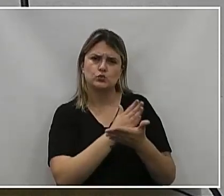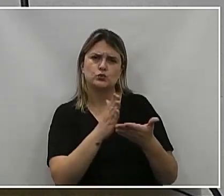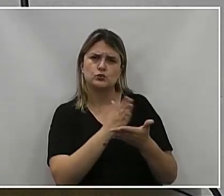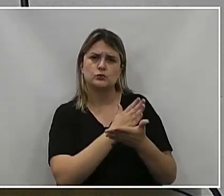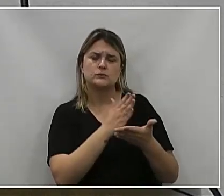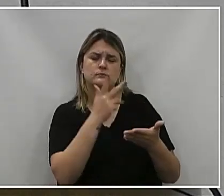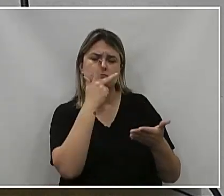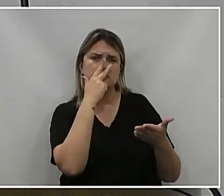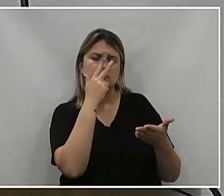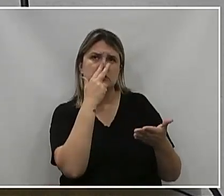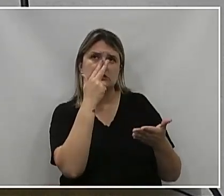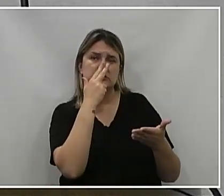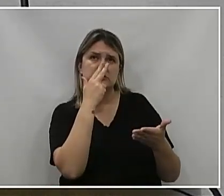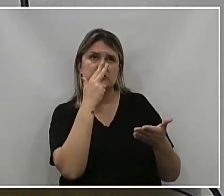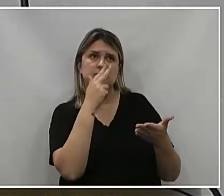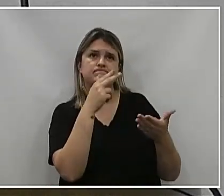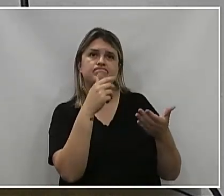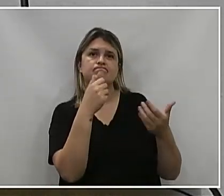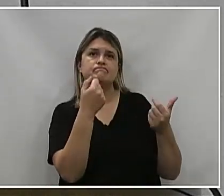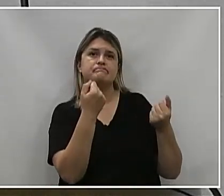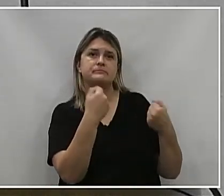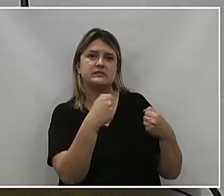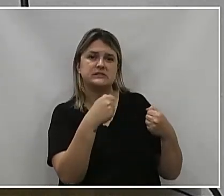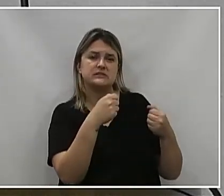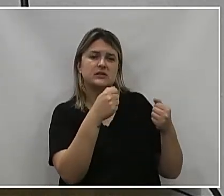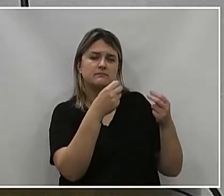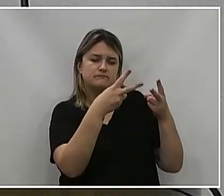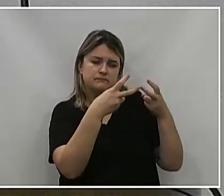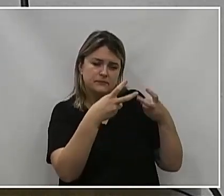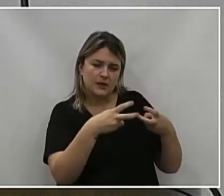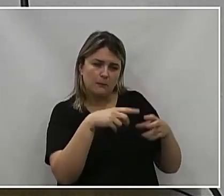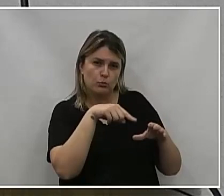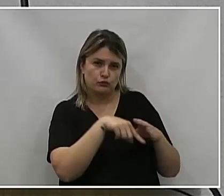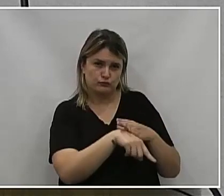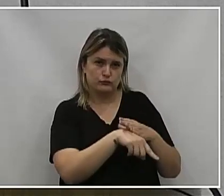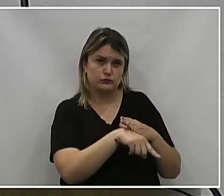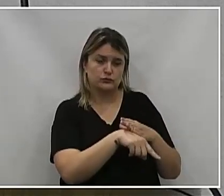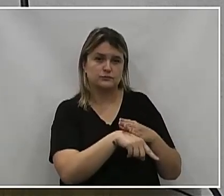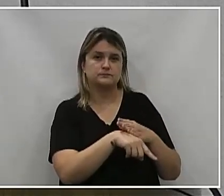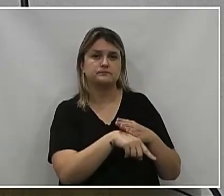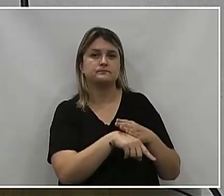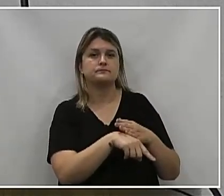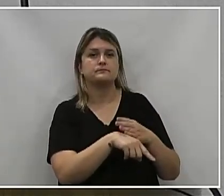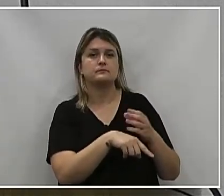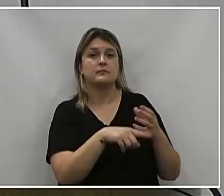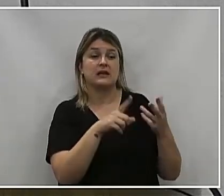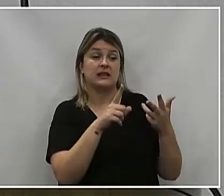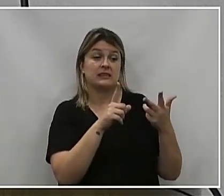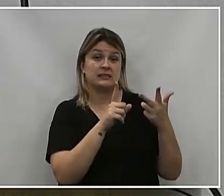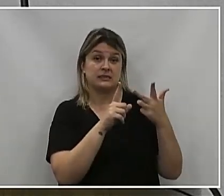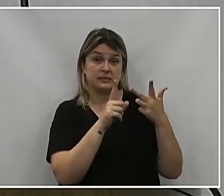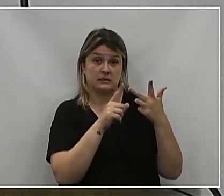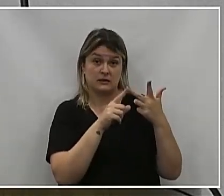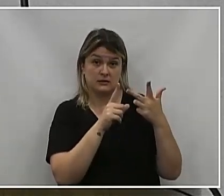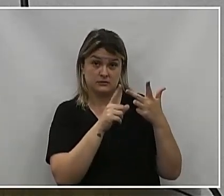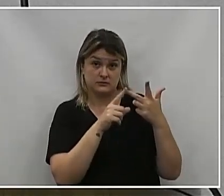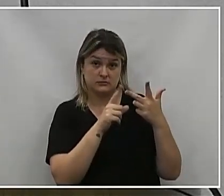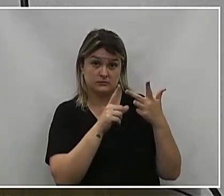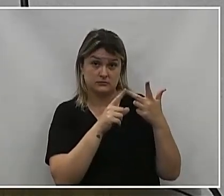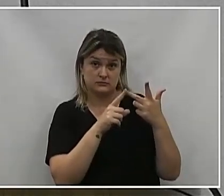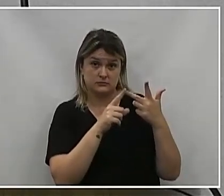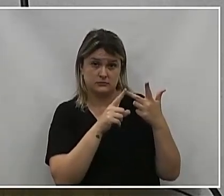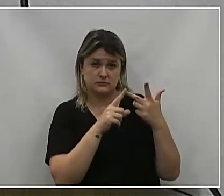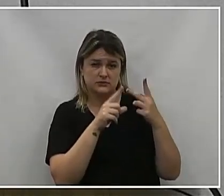trazem uma necessidade de análise muito significativa. O ponto 3, por exemplo, ficou